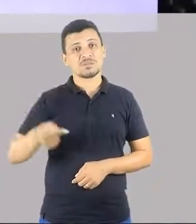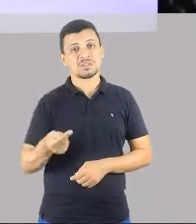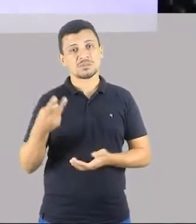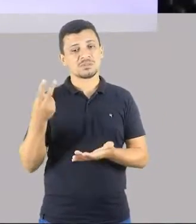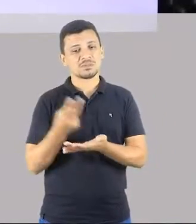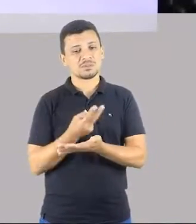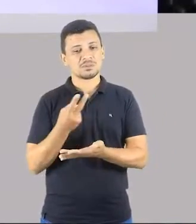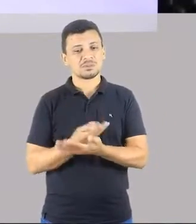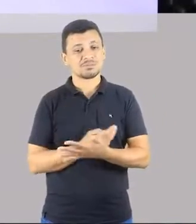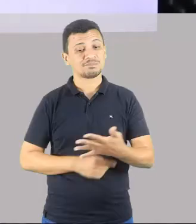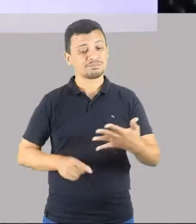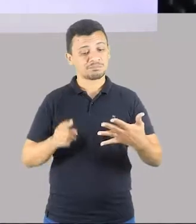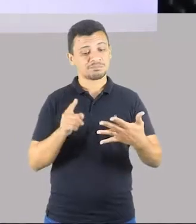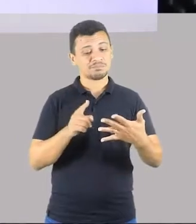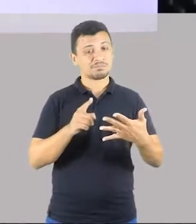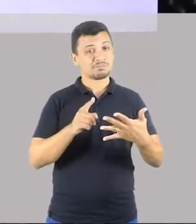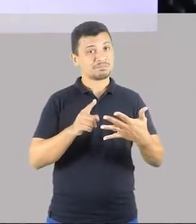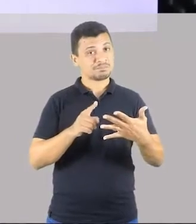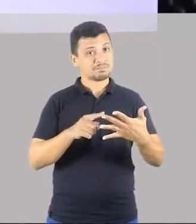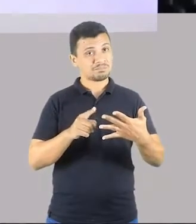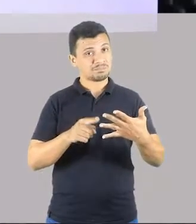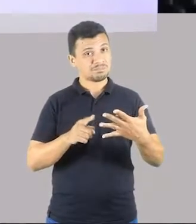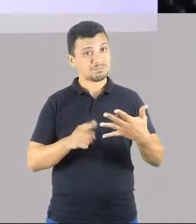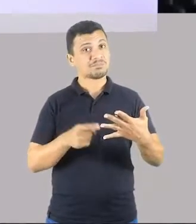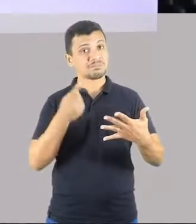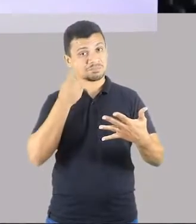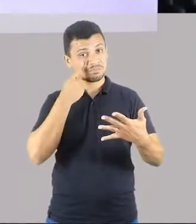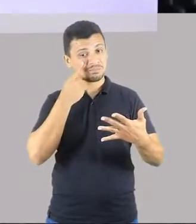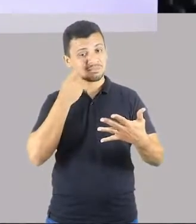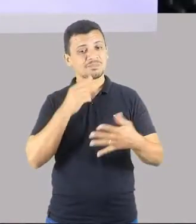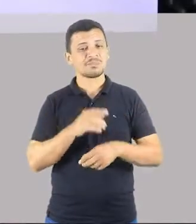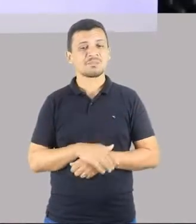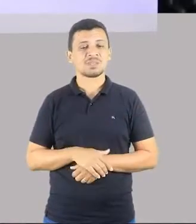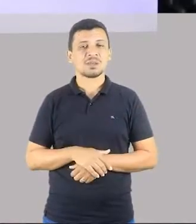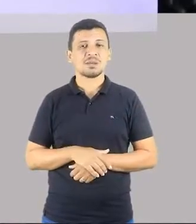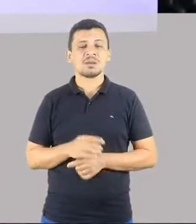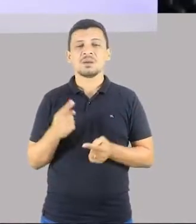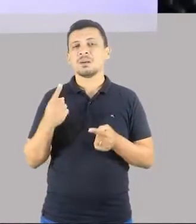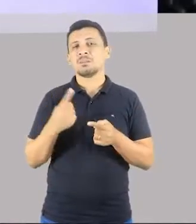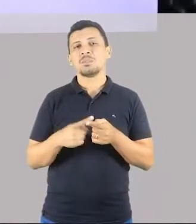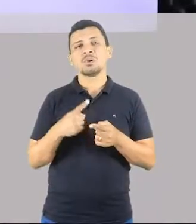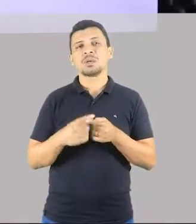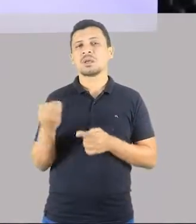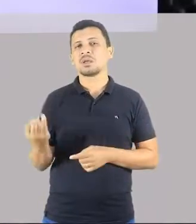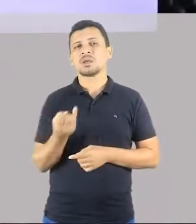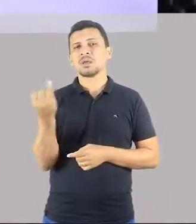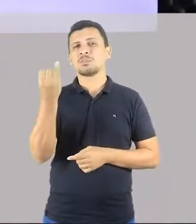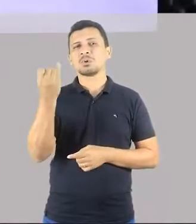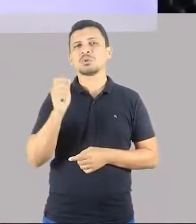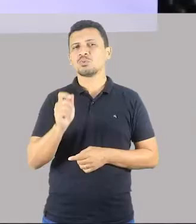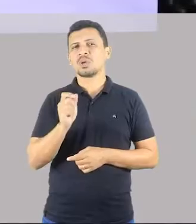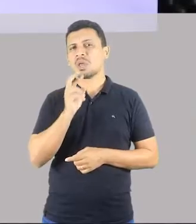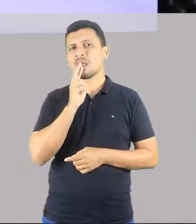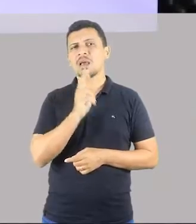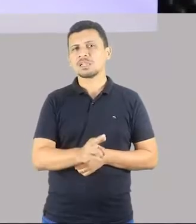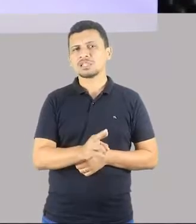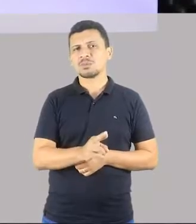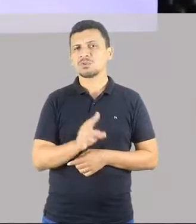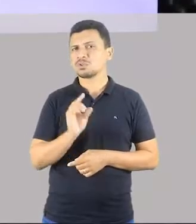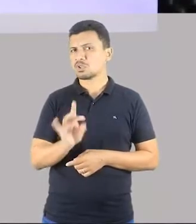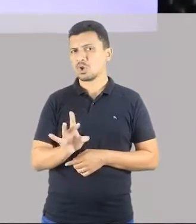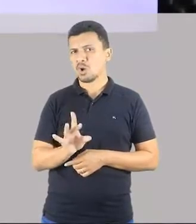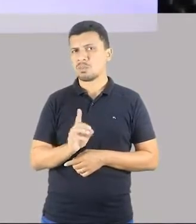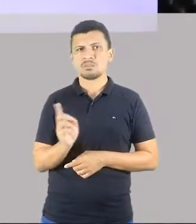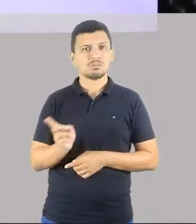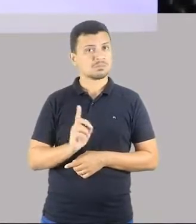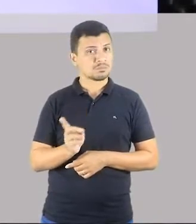vamos eliminar as outras questões, os outros itens, né? Vamos associar. Porque o mais importante para nós aqui não é o gabarito em